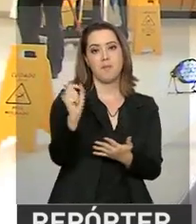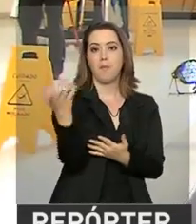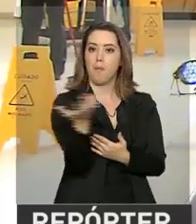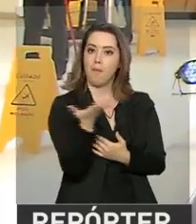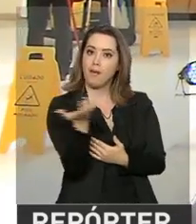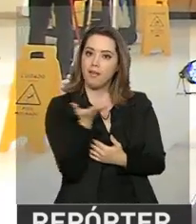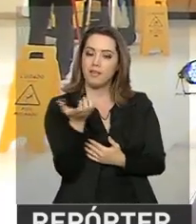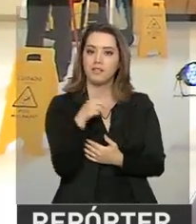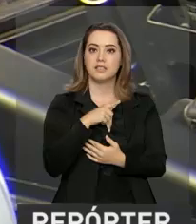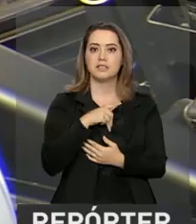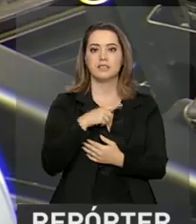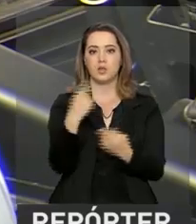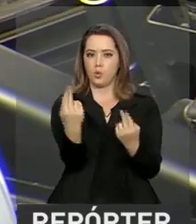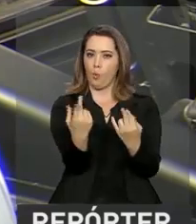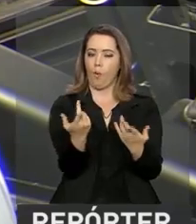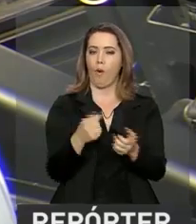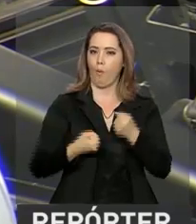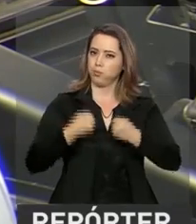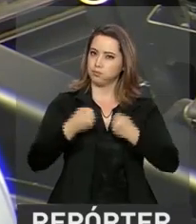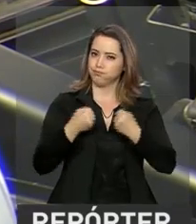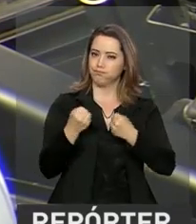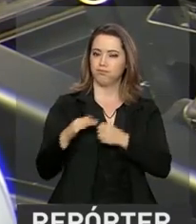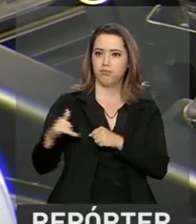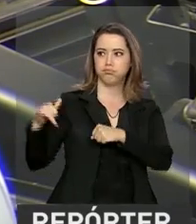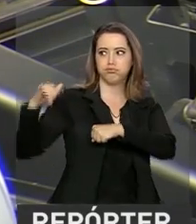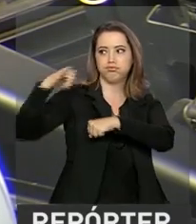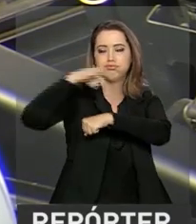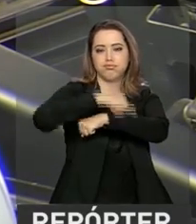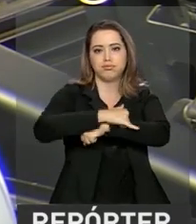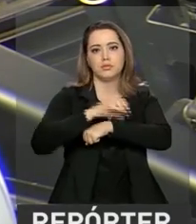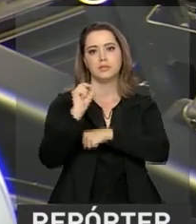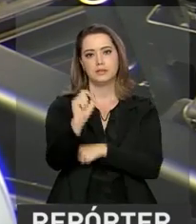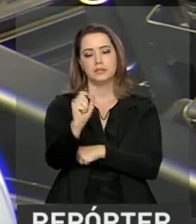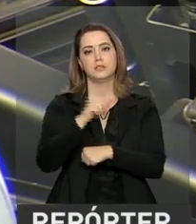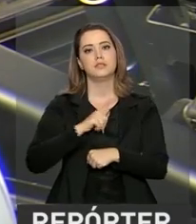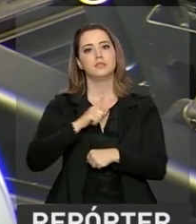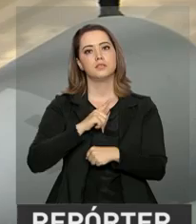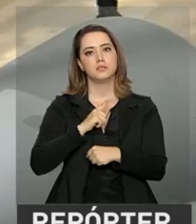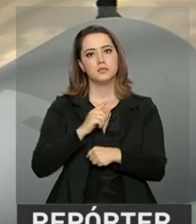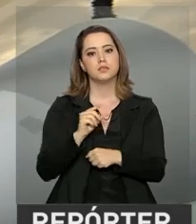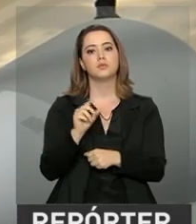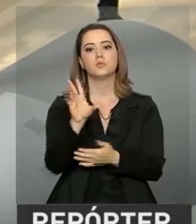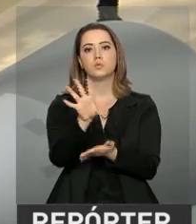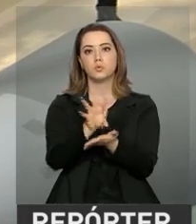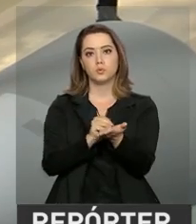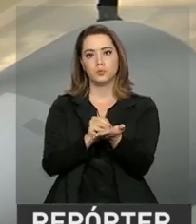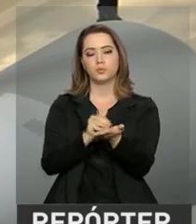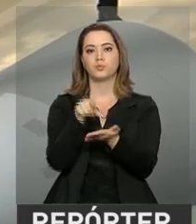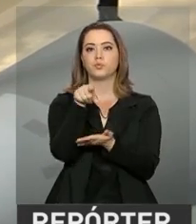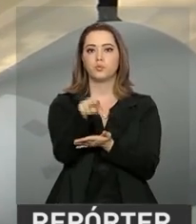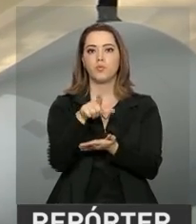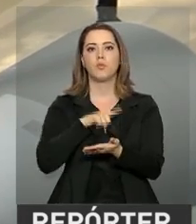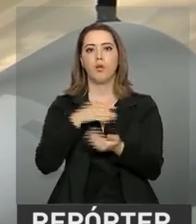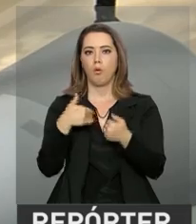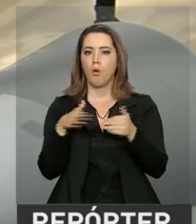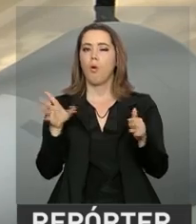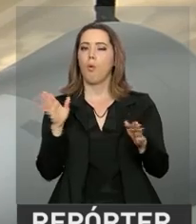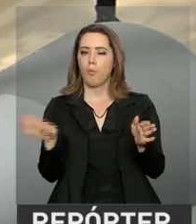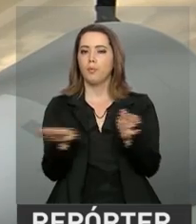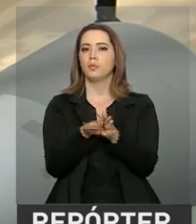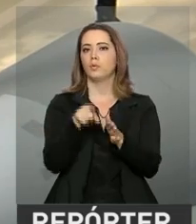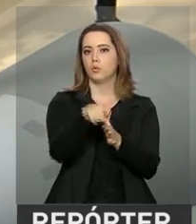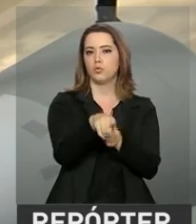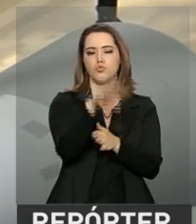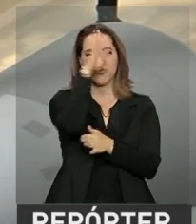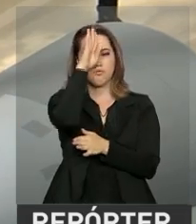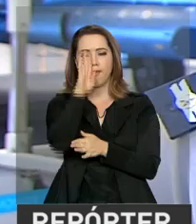um oficial da aeronáutica. A réplica é feita de fibra de vidro, madeira e metal. A exposição está aberta ao público de graça